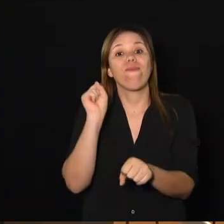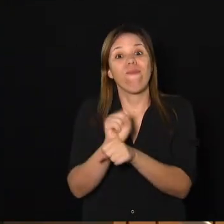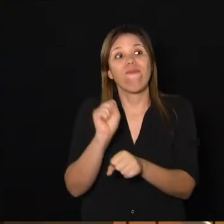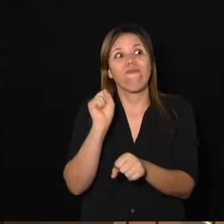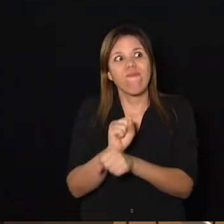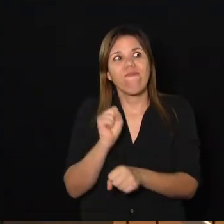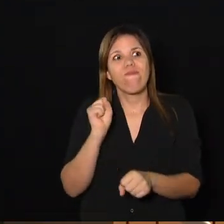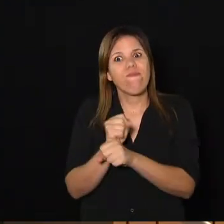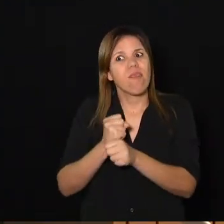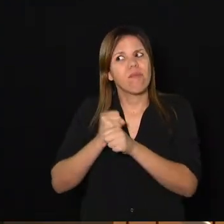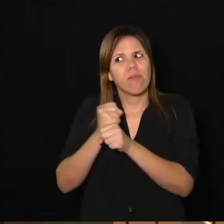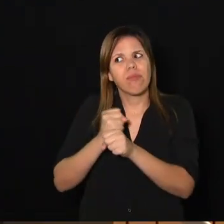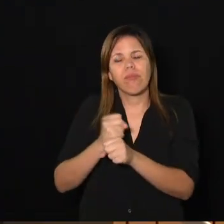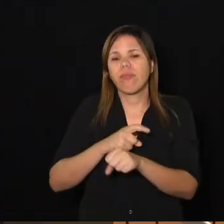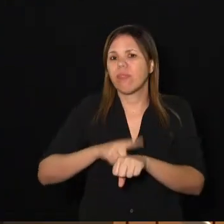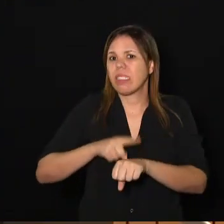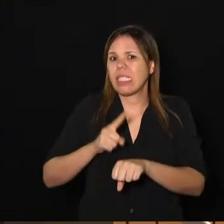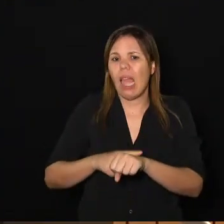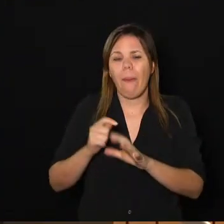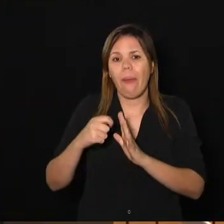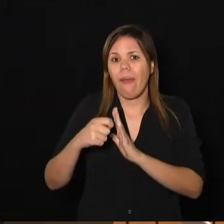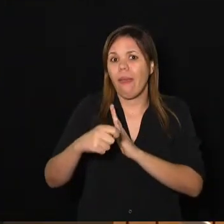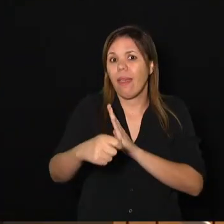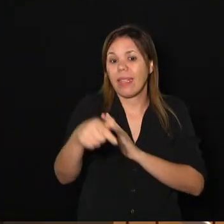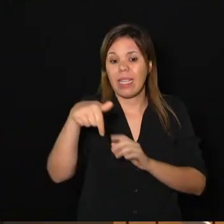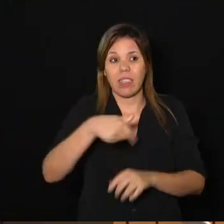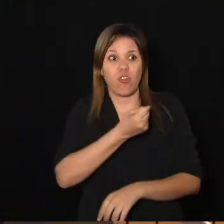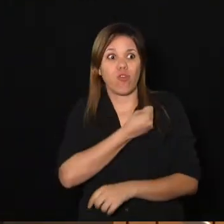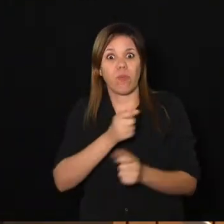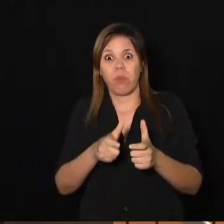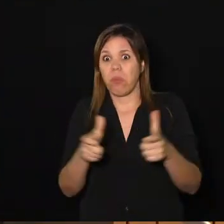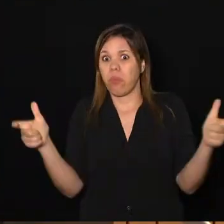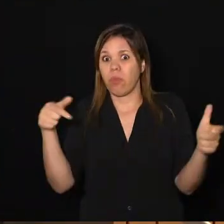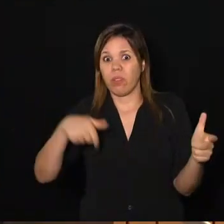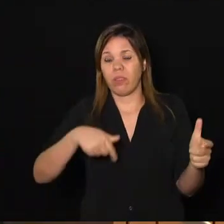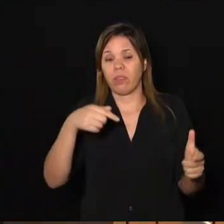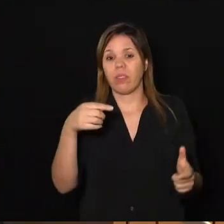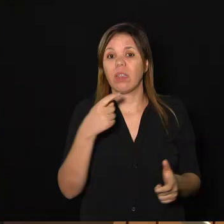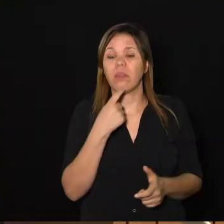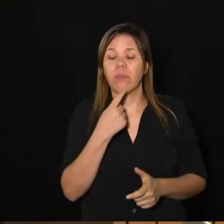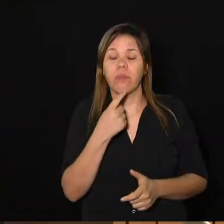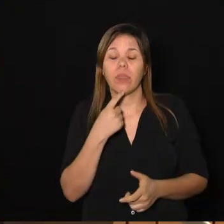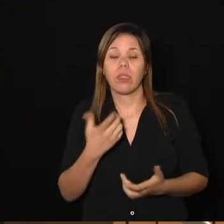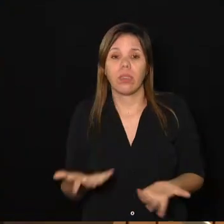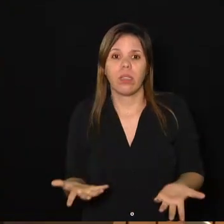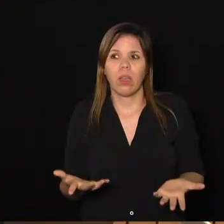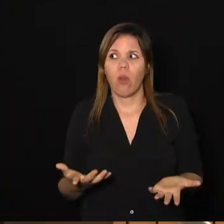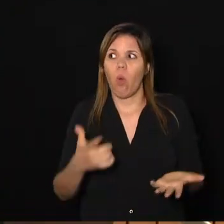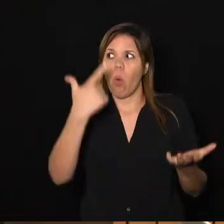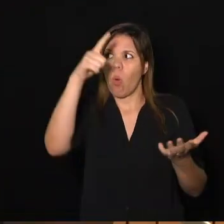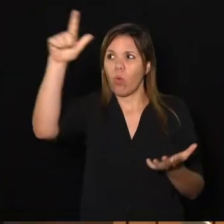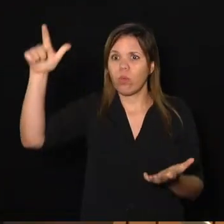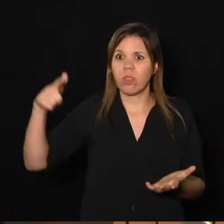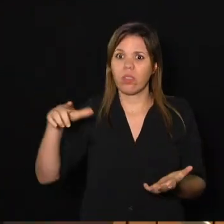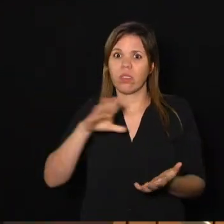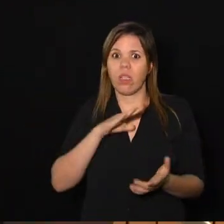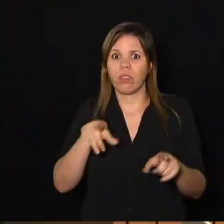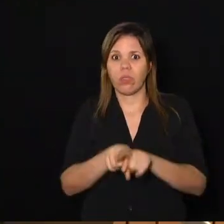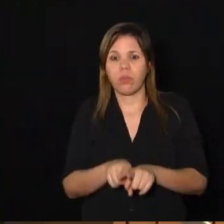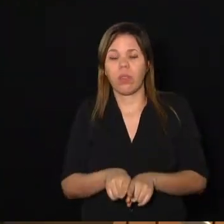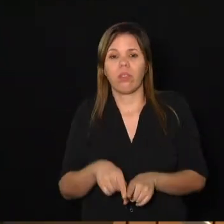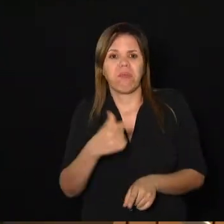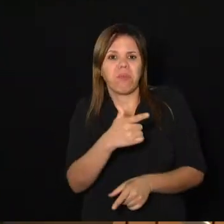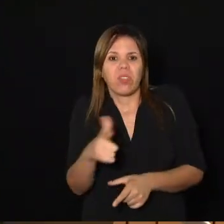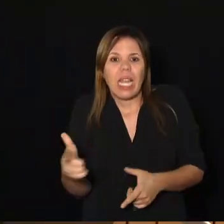números exagerados que tem na cidade de campinas que se perpetua por todas as outras cidades não tem nenhum tipo de